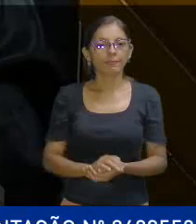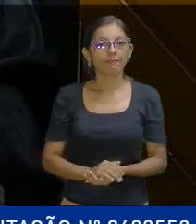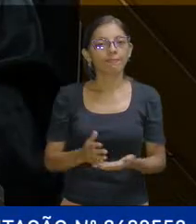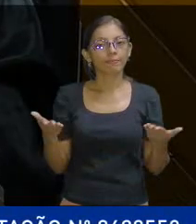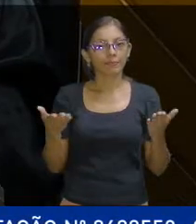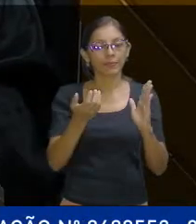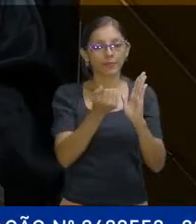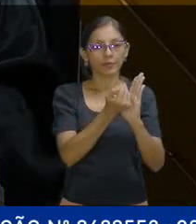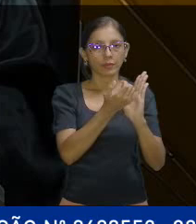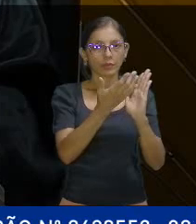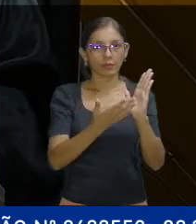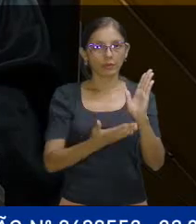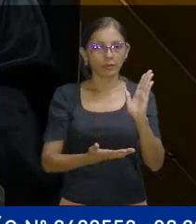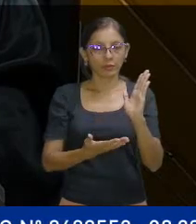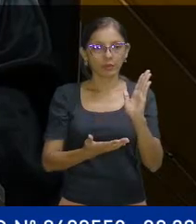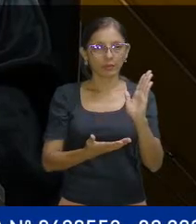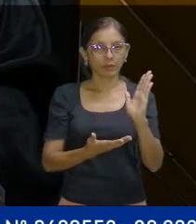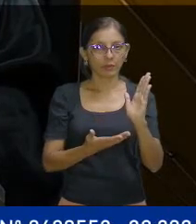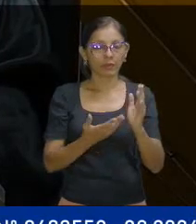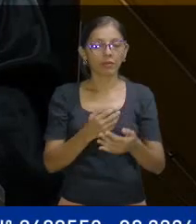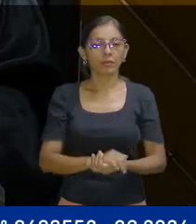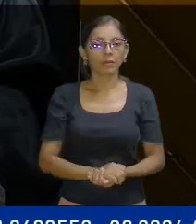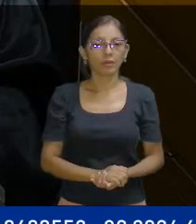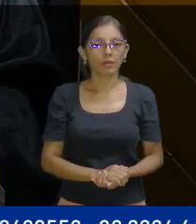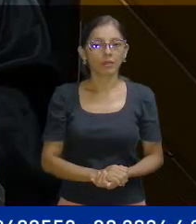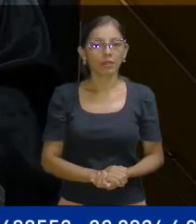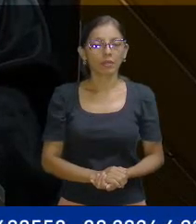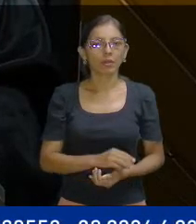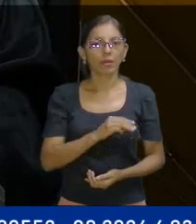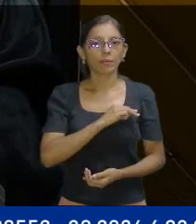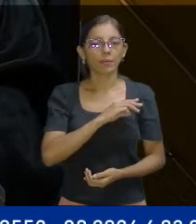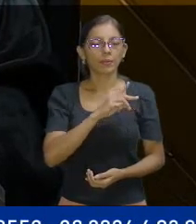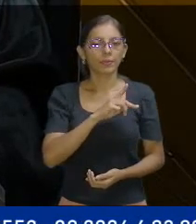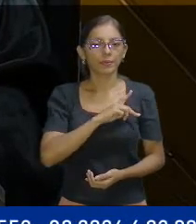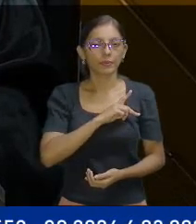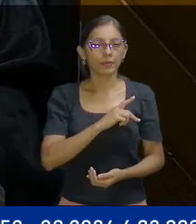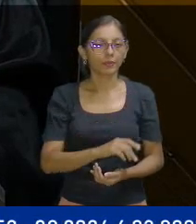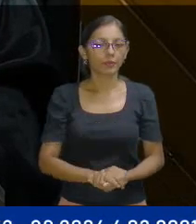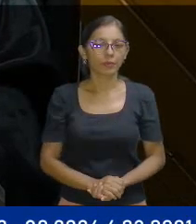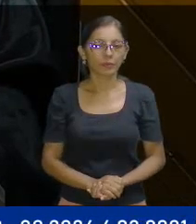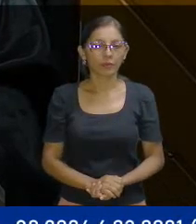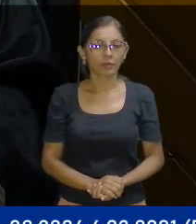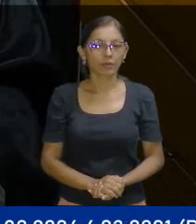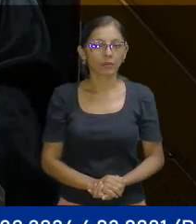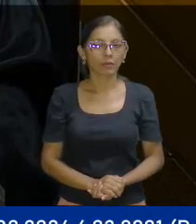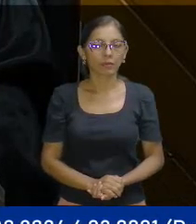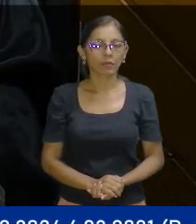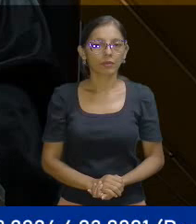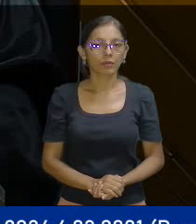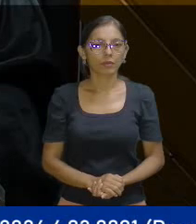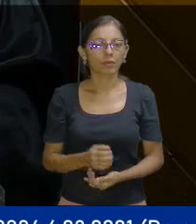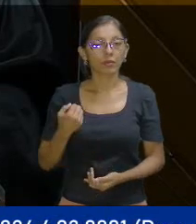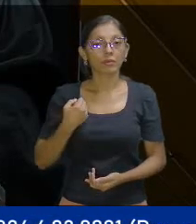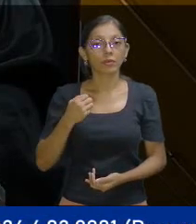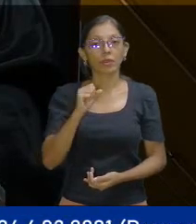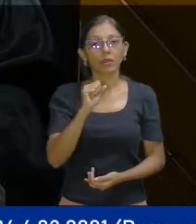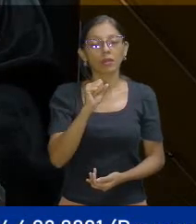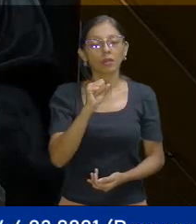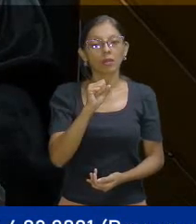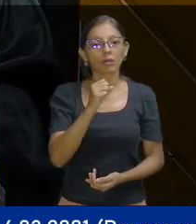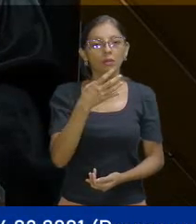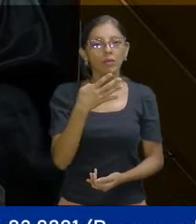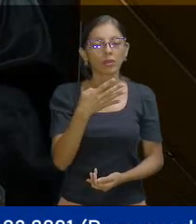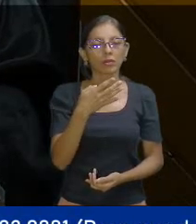de declaração apostos pelo Ministério Público Eleitoral. Foco no juiz Rivaldo Valente, na barra de rolagem inferior 4. Embargo de declaração no